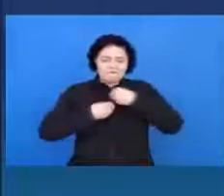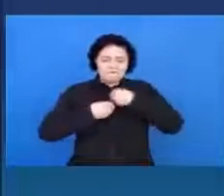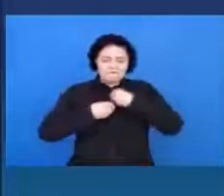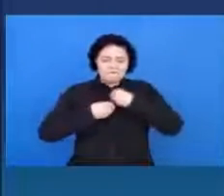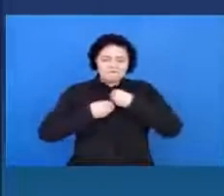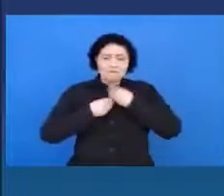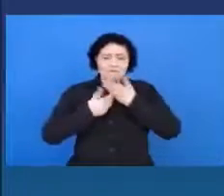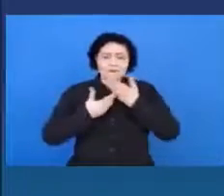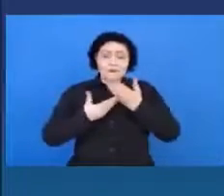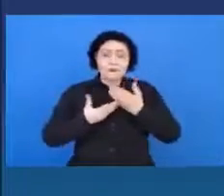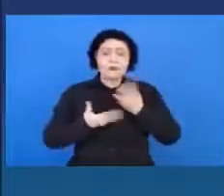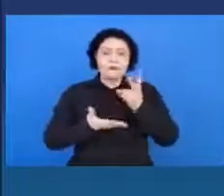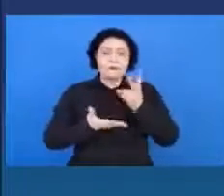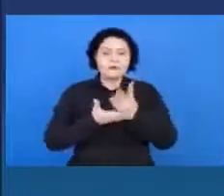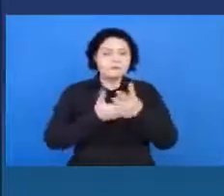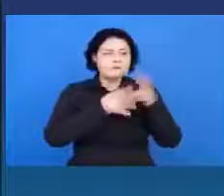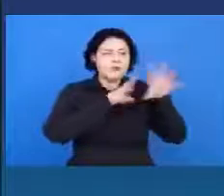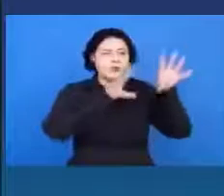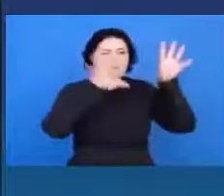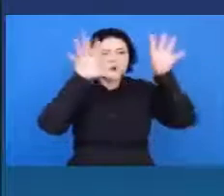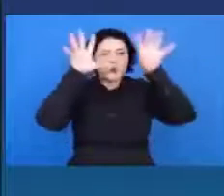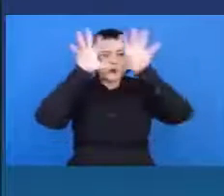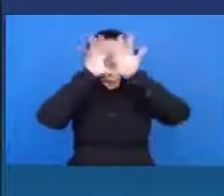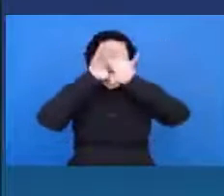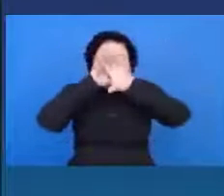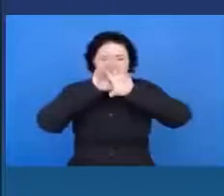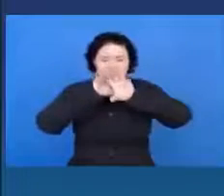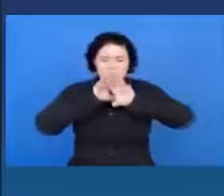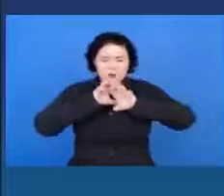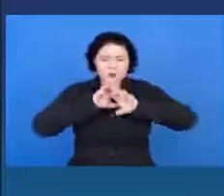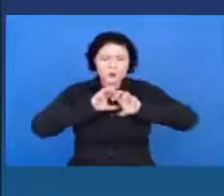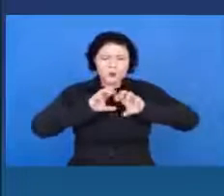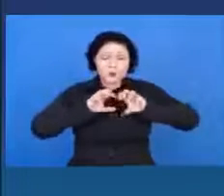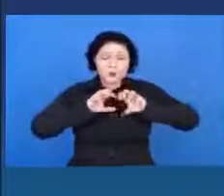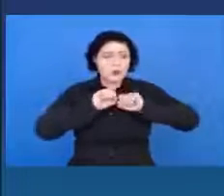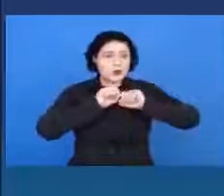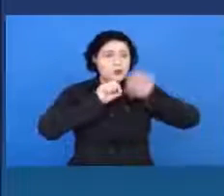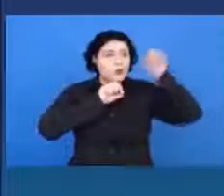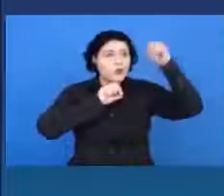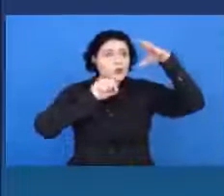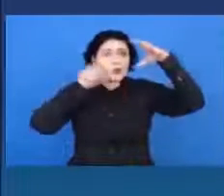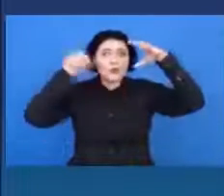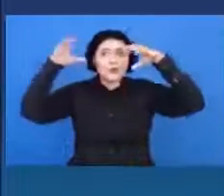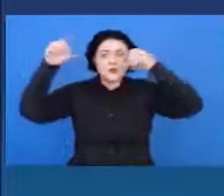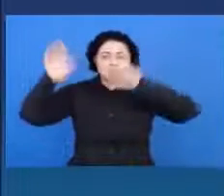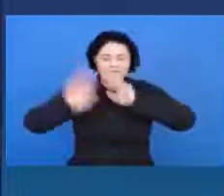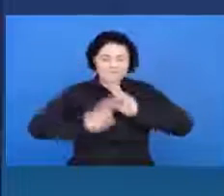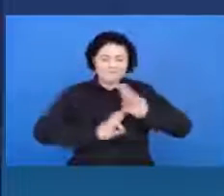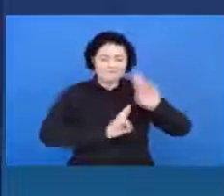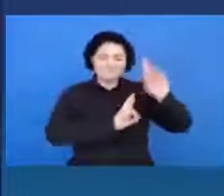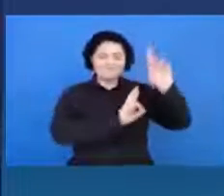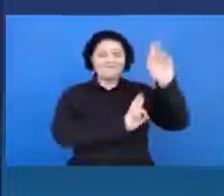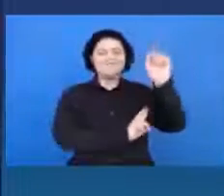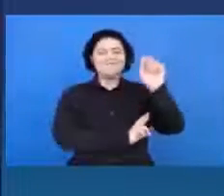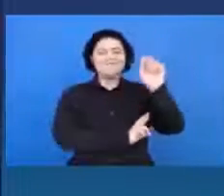o mesmo no breu das noites escuras a luzes de esperança é